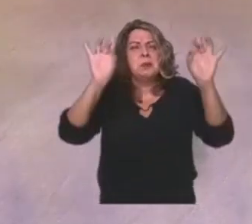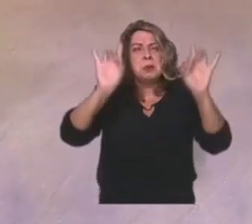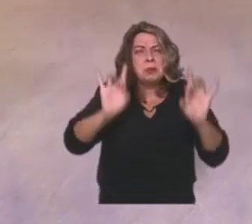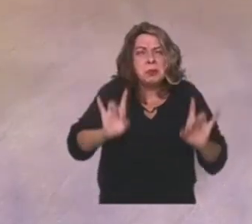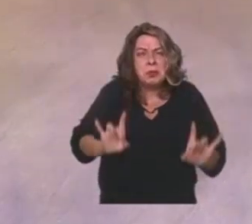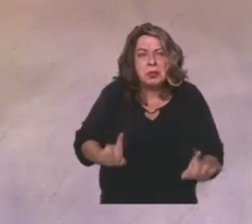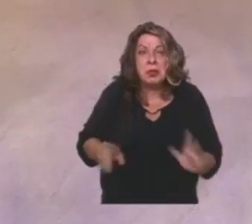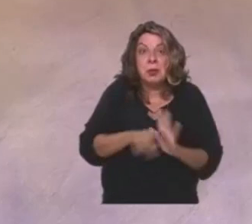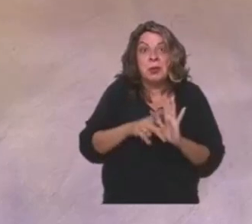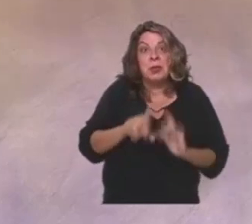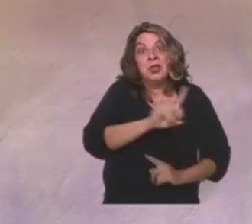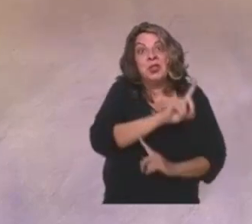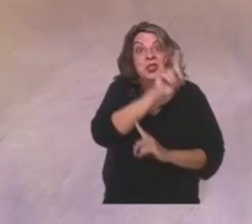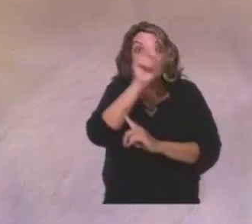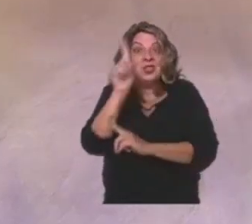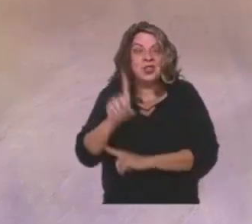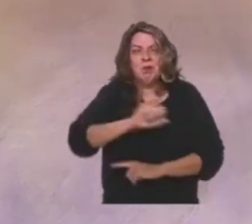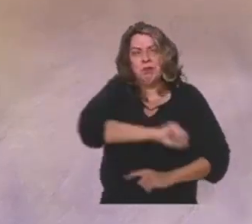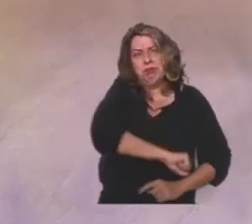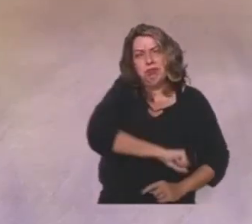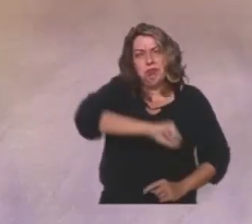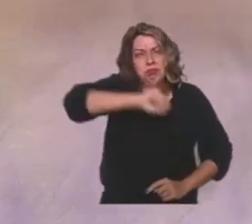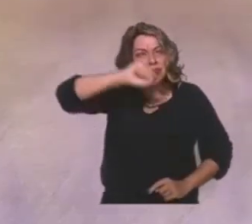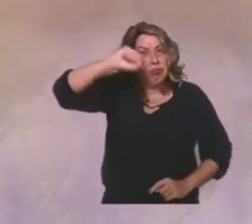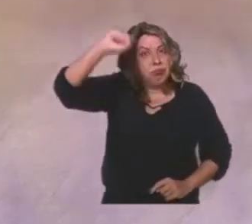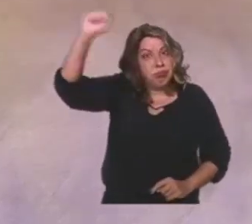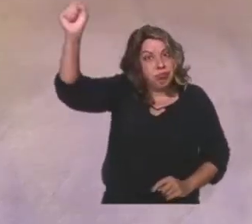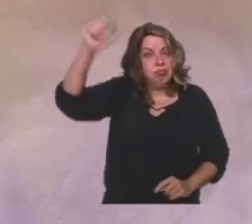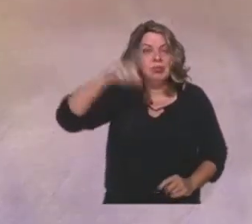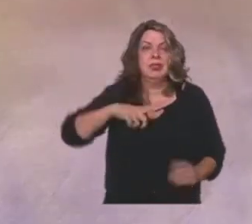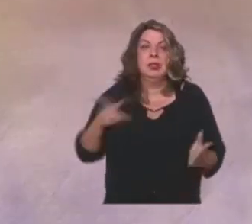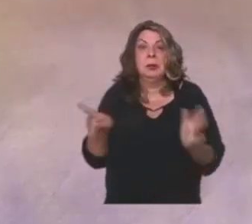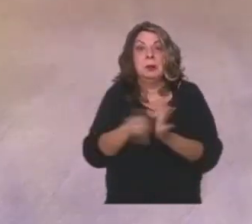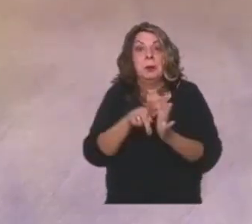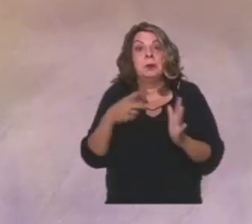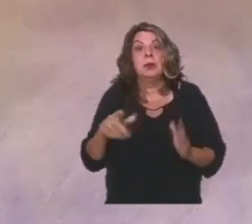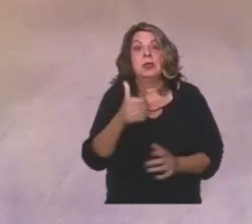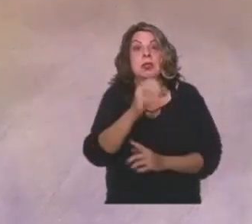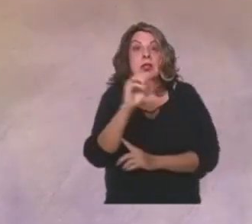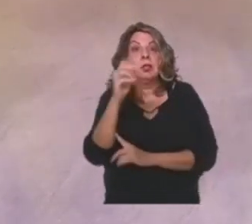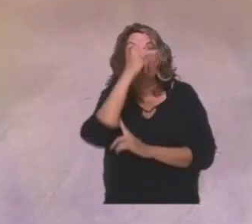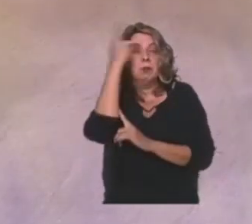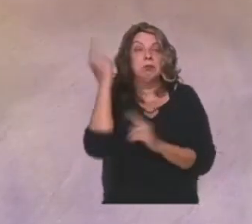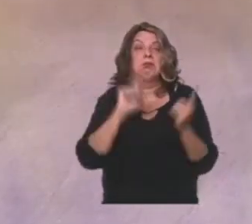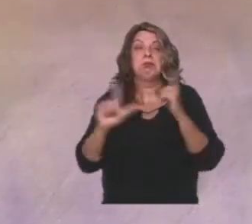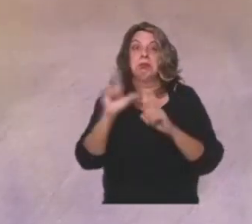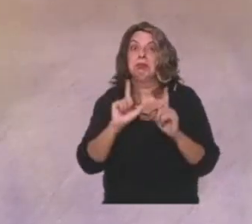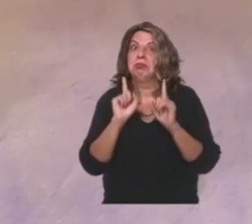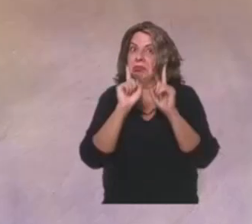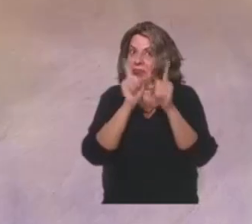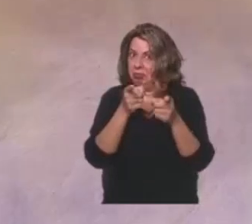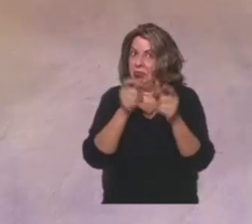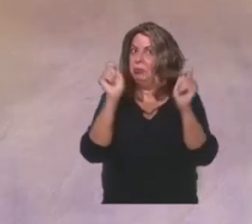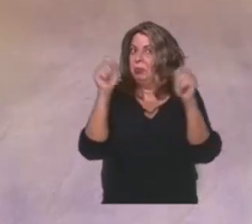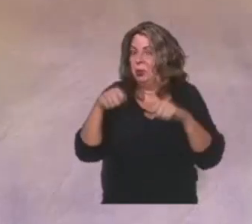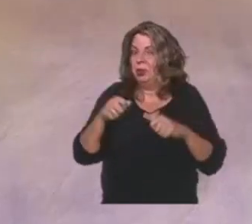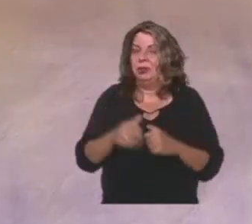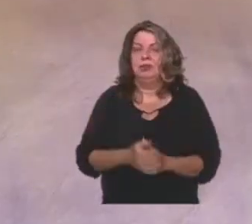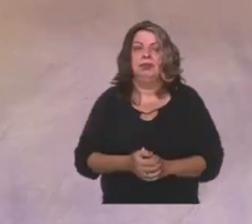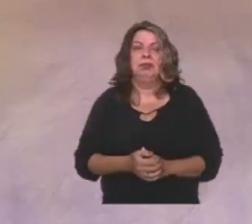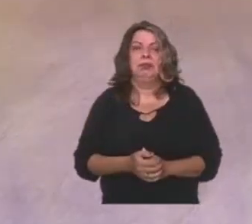da Independência Cajucap. Torcendo aí para que um desses 100 contemplados, no mínimo aí, com R$500 seja você, tá bom? É verdade. Agora